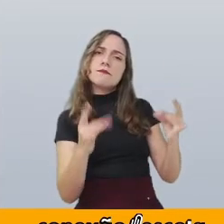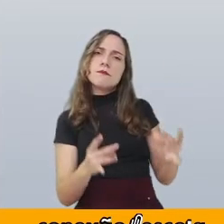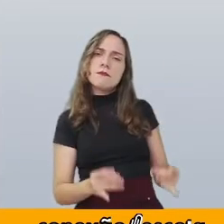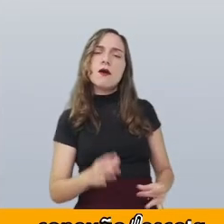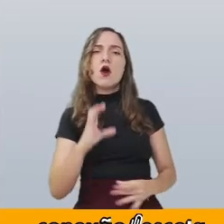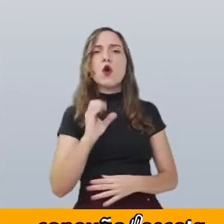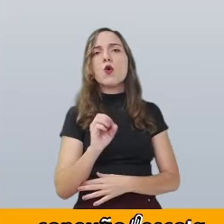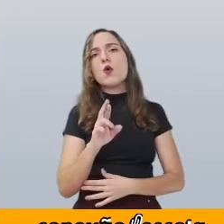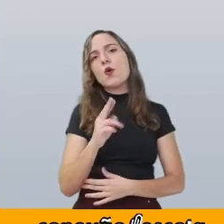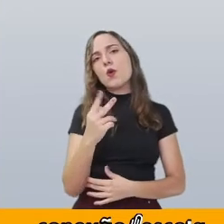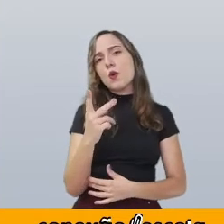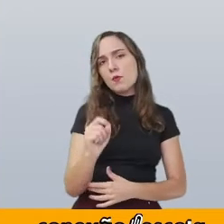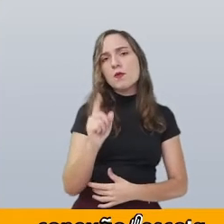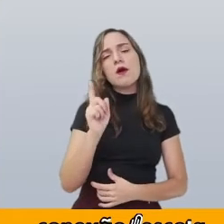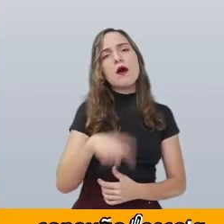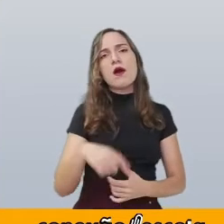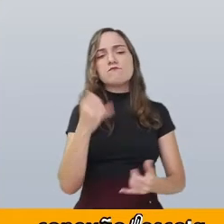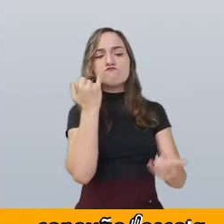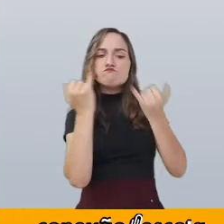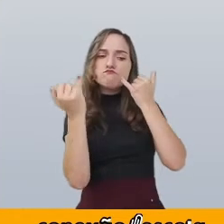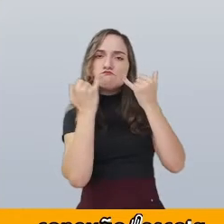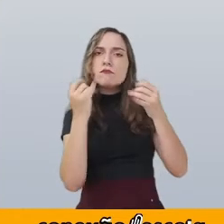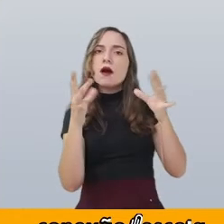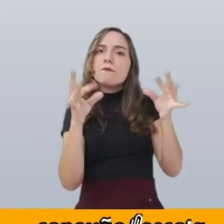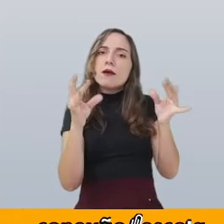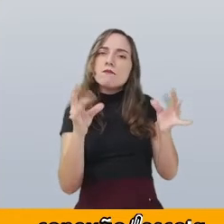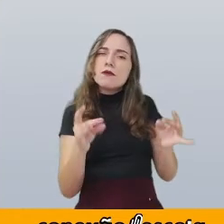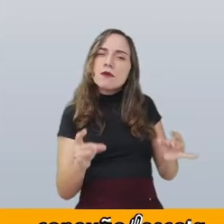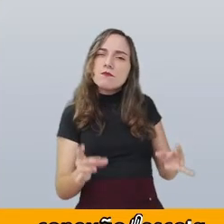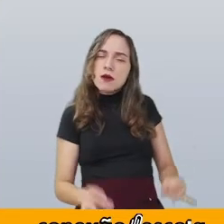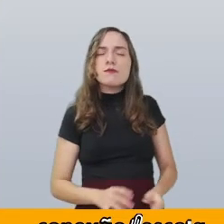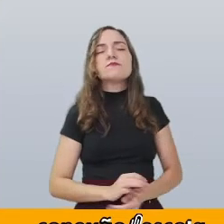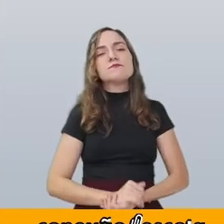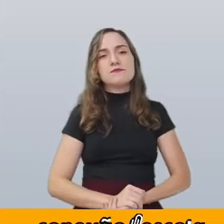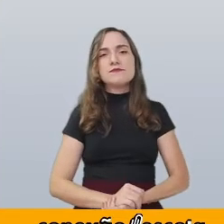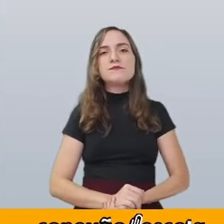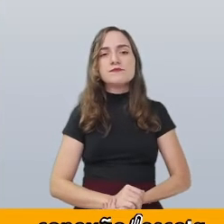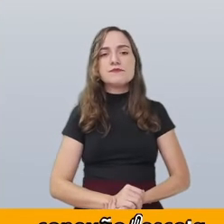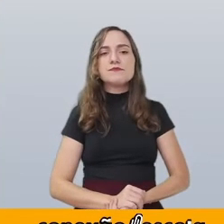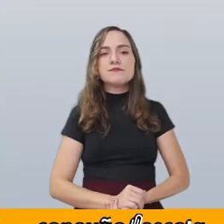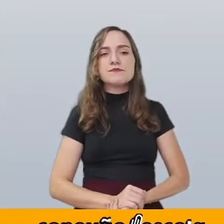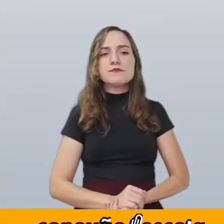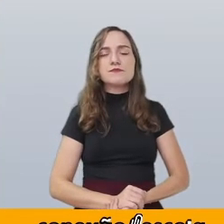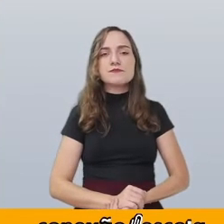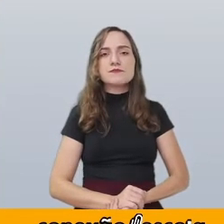corpo, o texto, a mensagem mais detalhada.